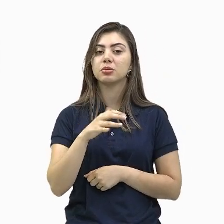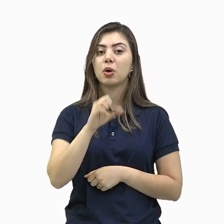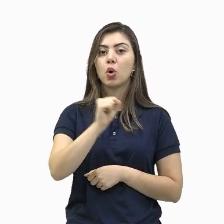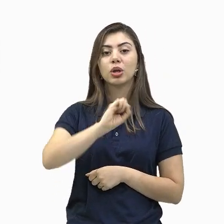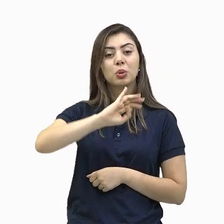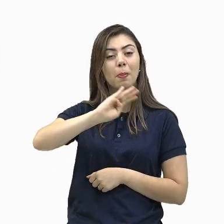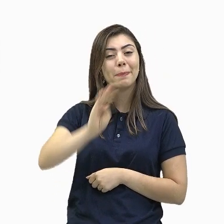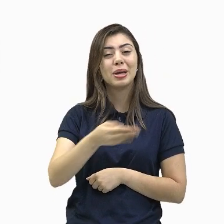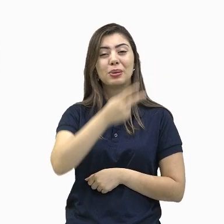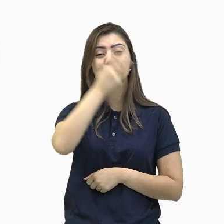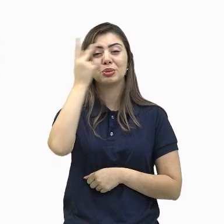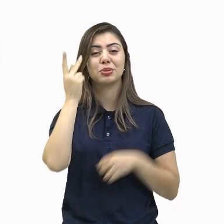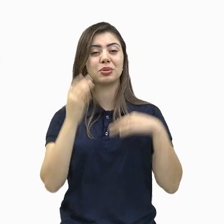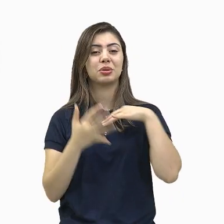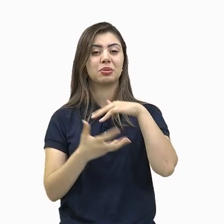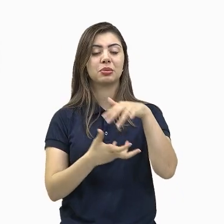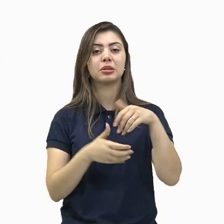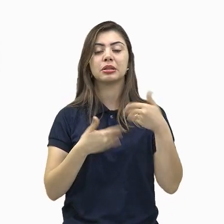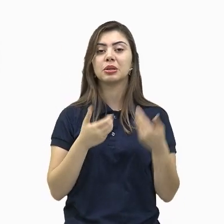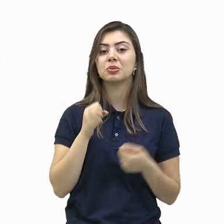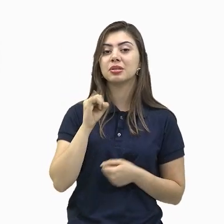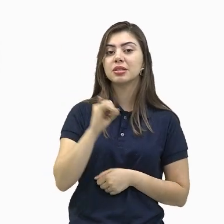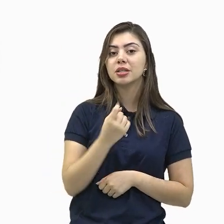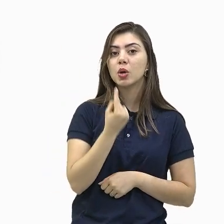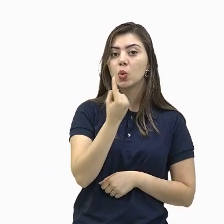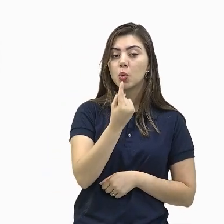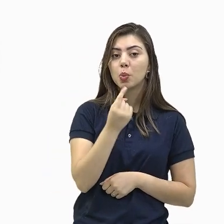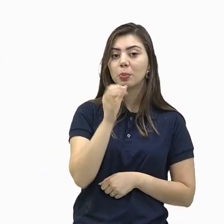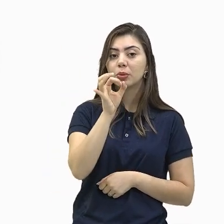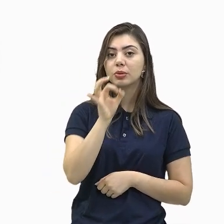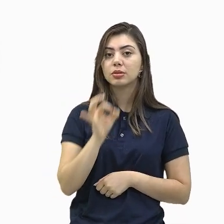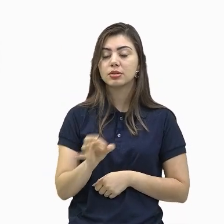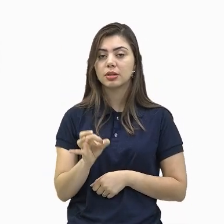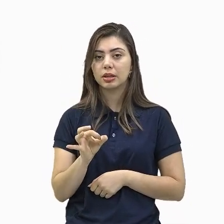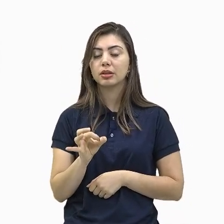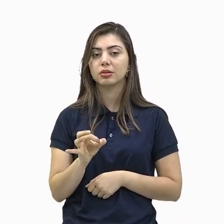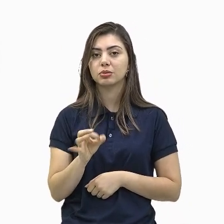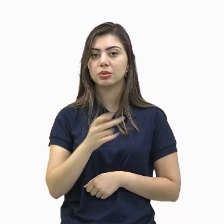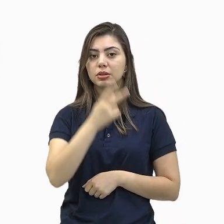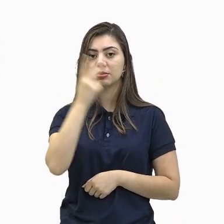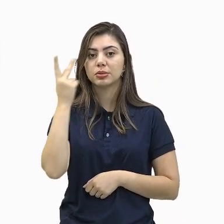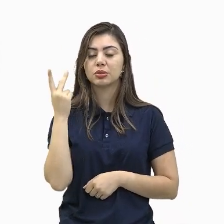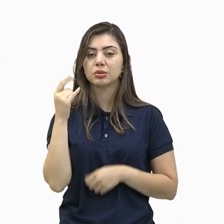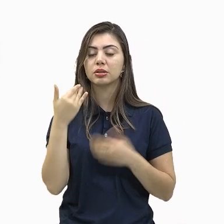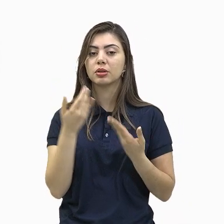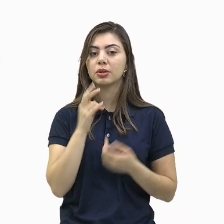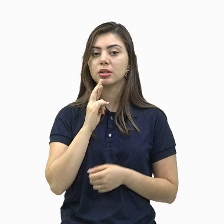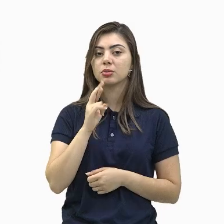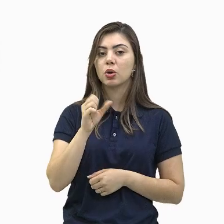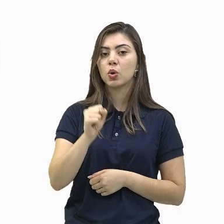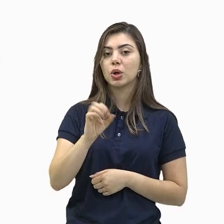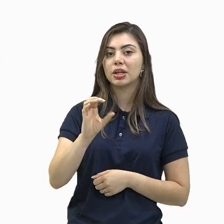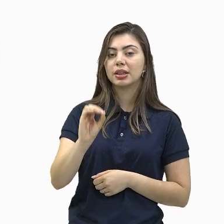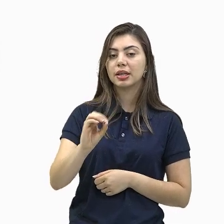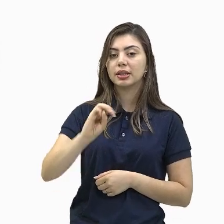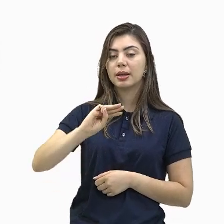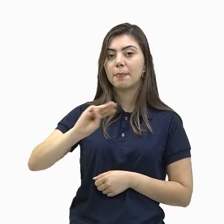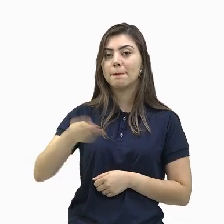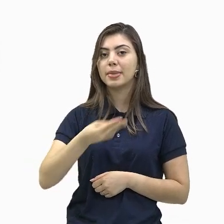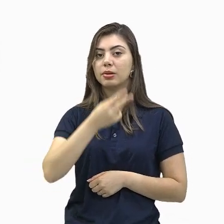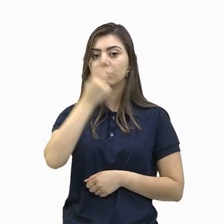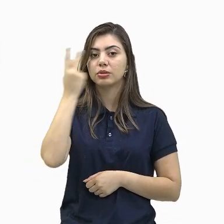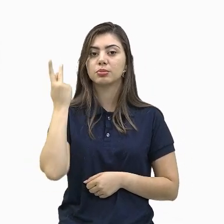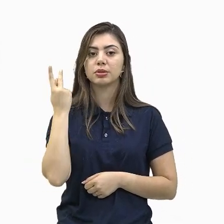bilhões de pessoas. Se a gente for pegar 1% desse total, dá um resultado de 80 milhões de